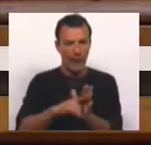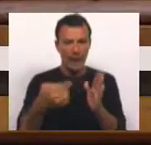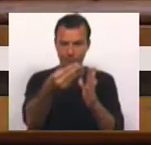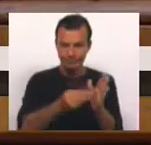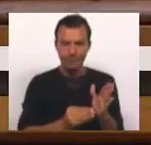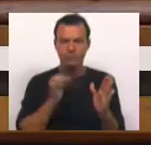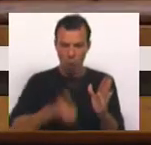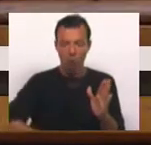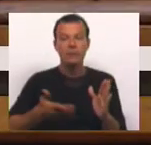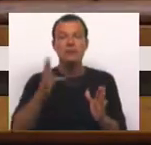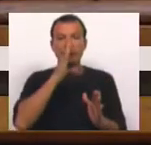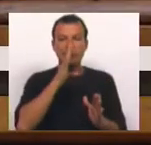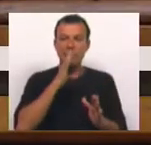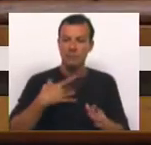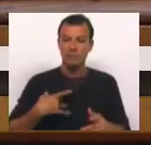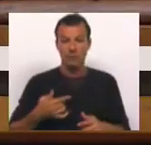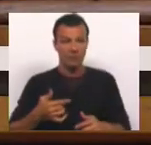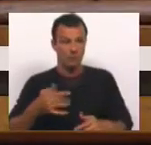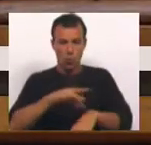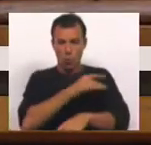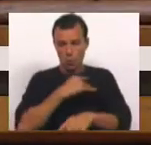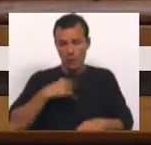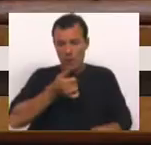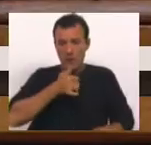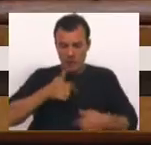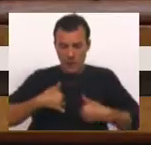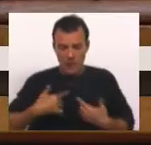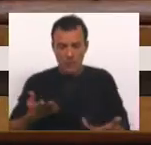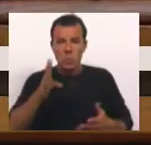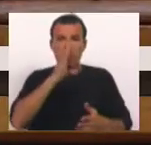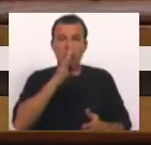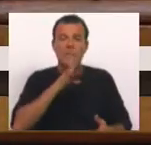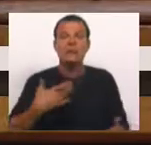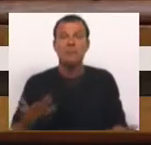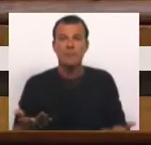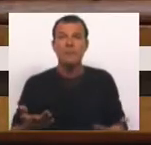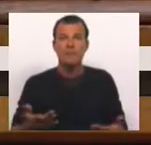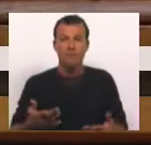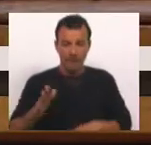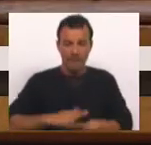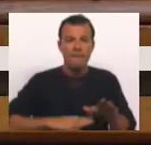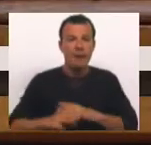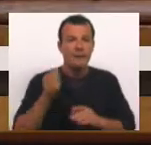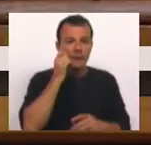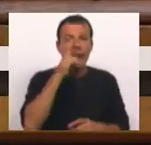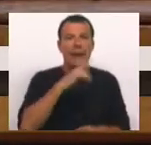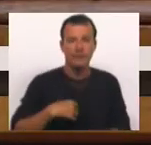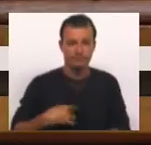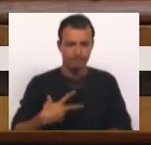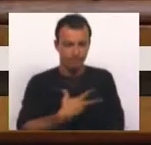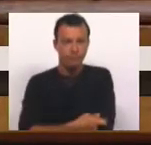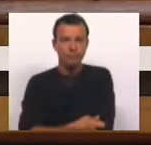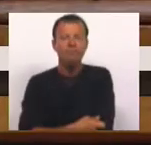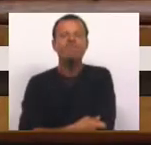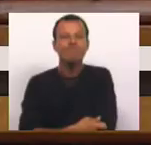compete escolher se a administração da substância letal, de forma indolor e tranquila, é feita pelo médico ou pelo próprio